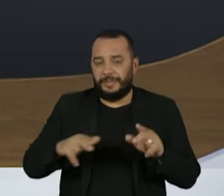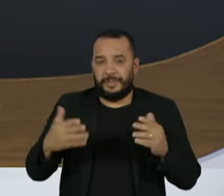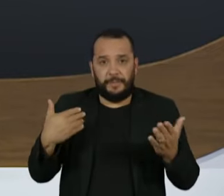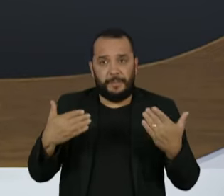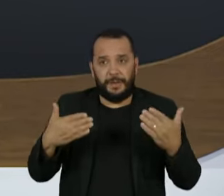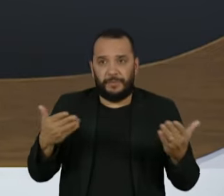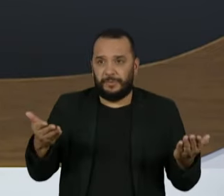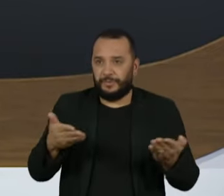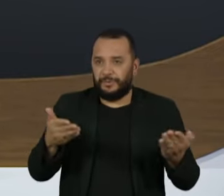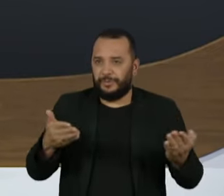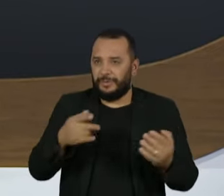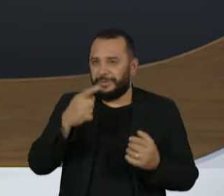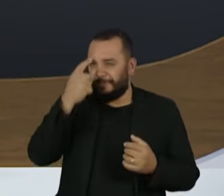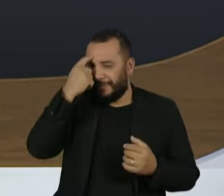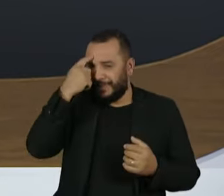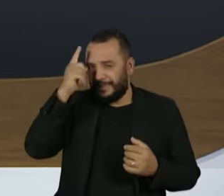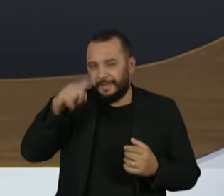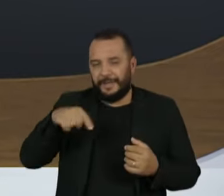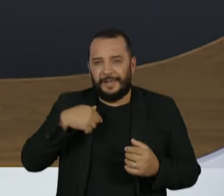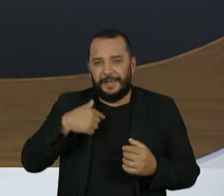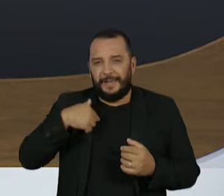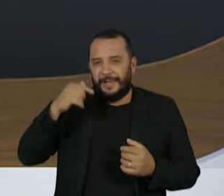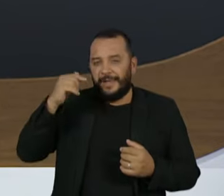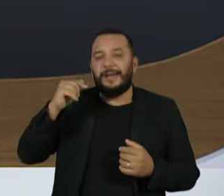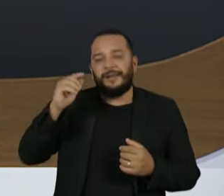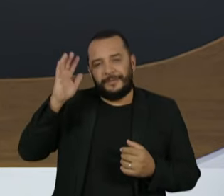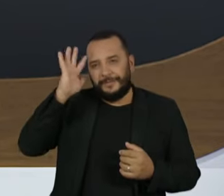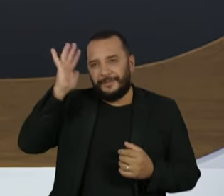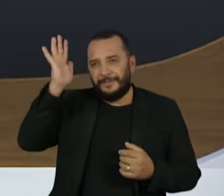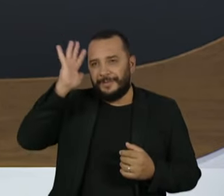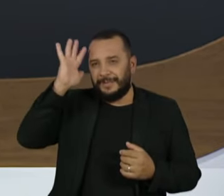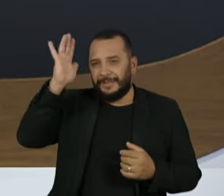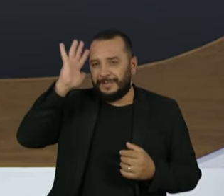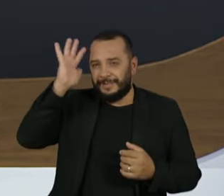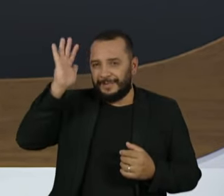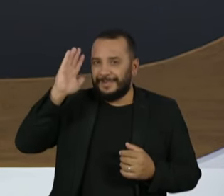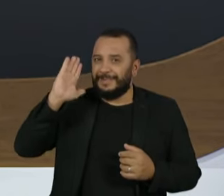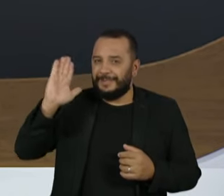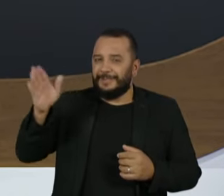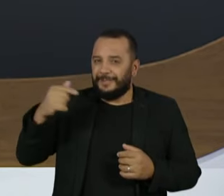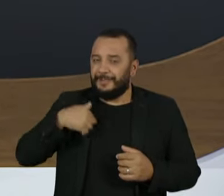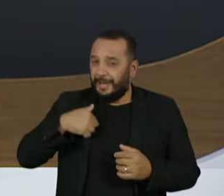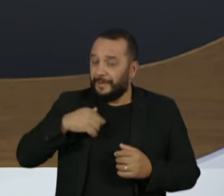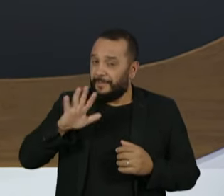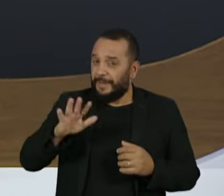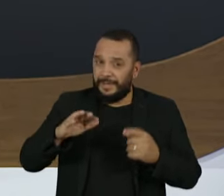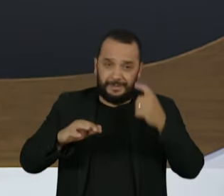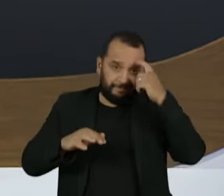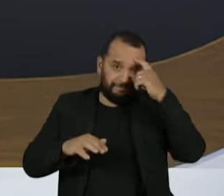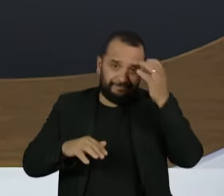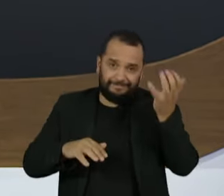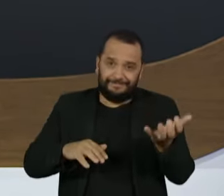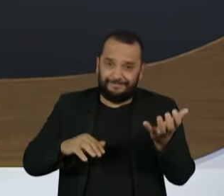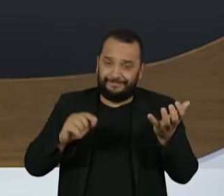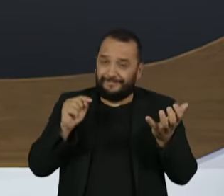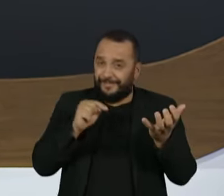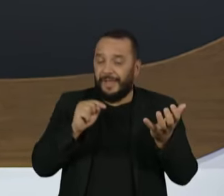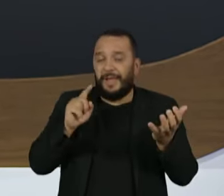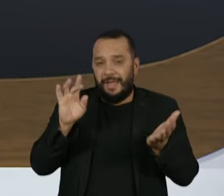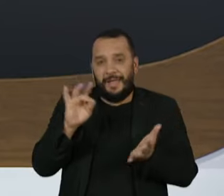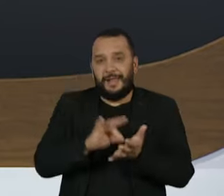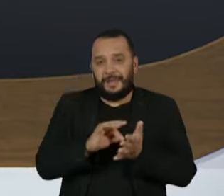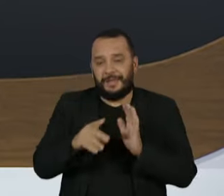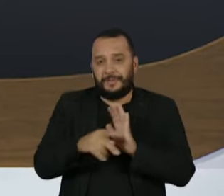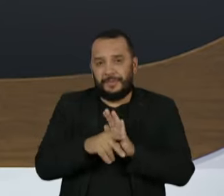hoje pode ter suado um pouco como ficção científica para muita gente mas Inteligência Artificial é a realidade do nosso